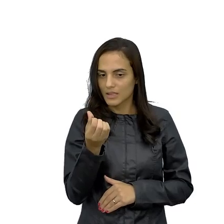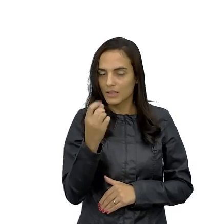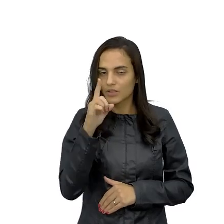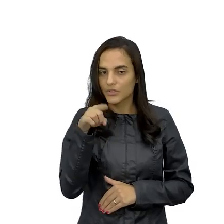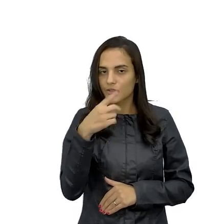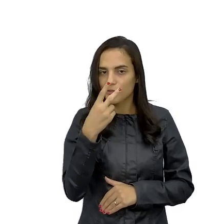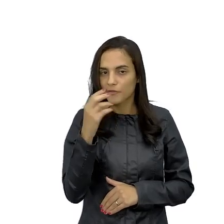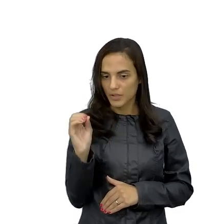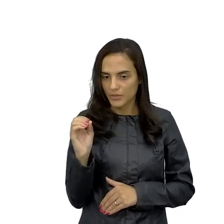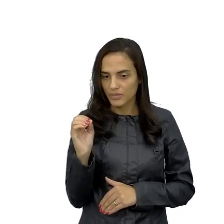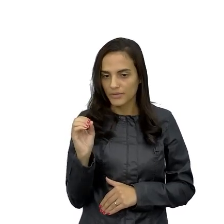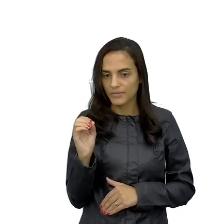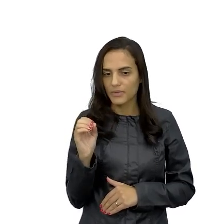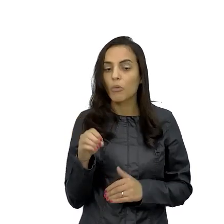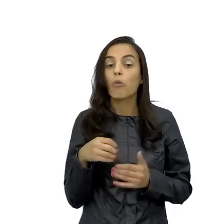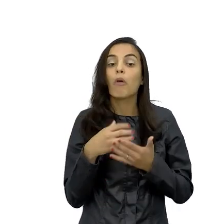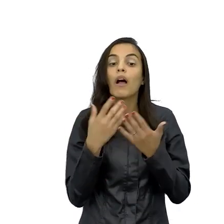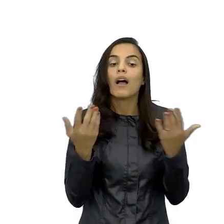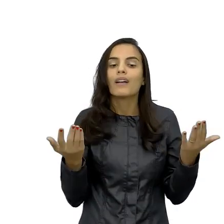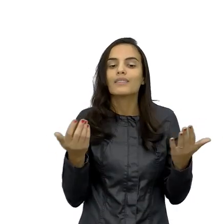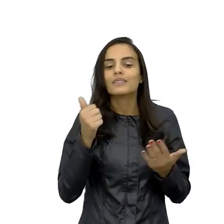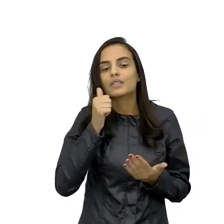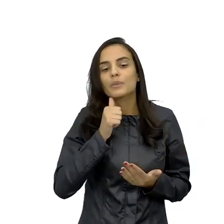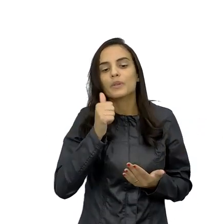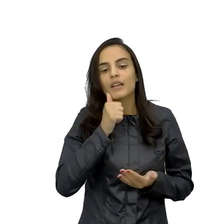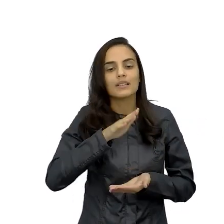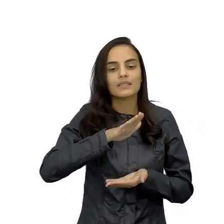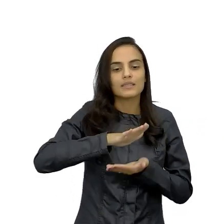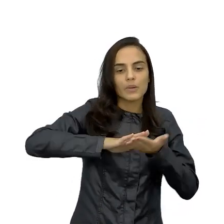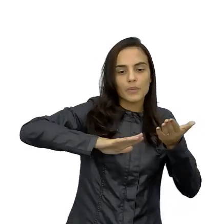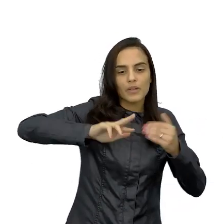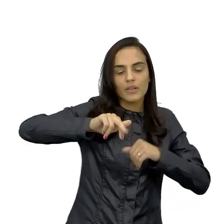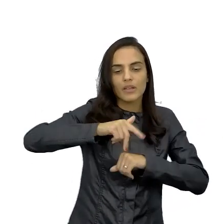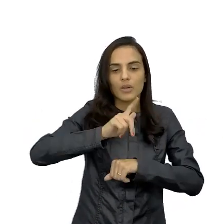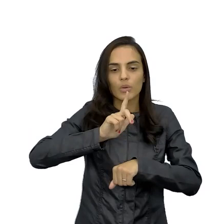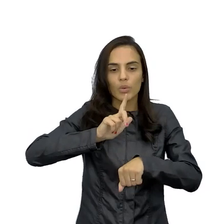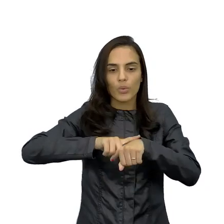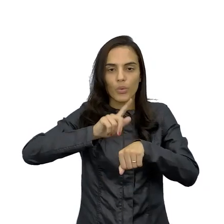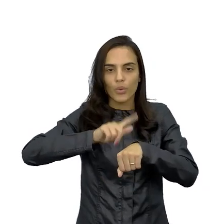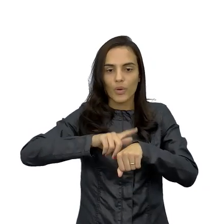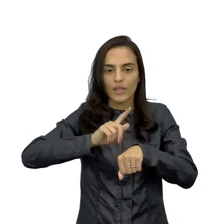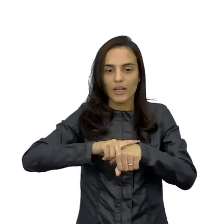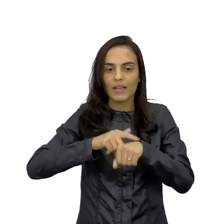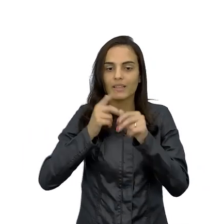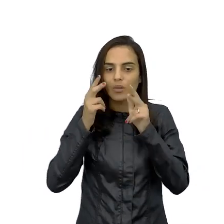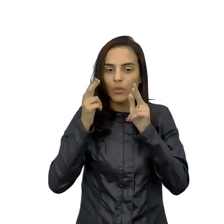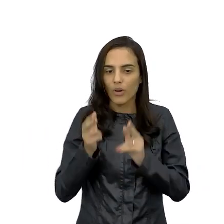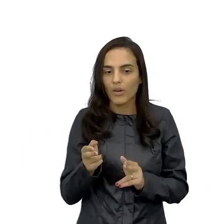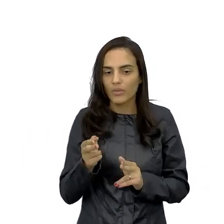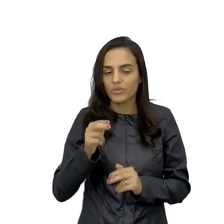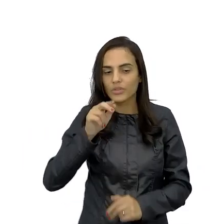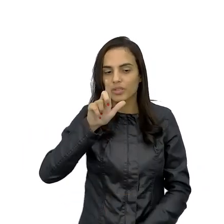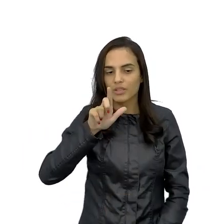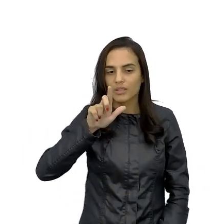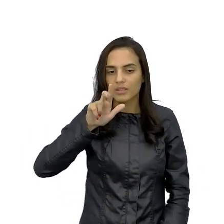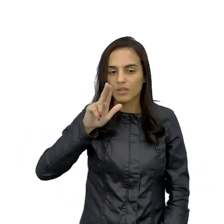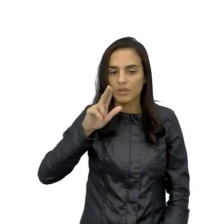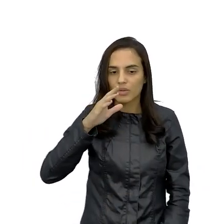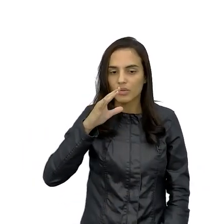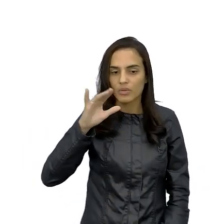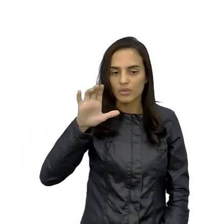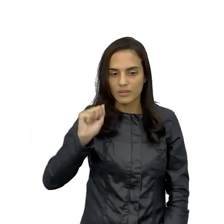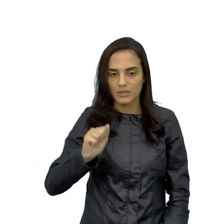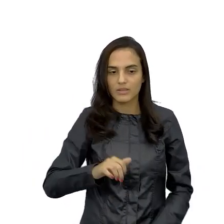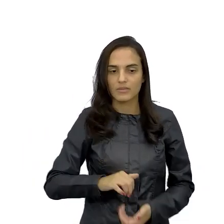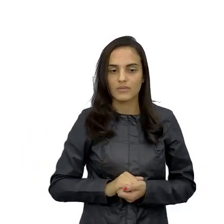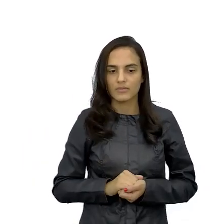6h20. Bom, qual dessas mulheres saiu para caminhar no mesmo horário que Lúcia? Esse aqui é moleza,